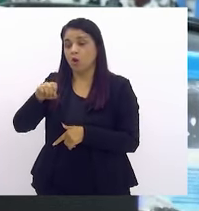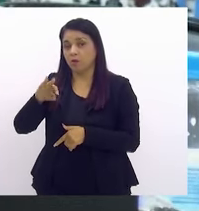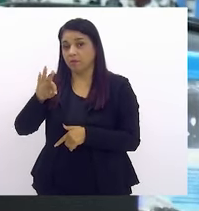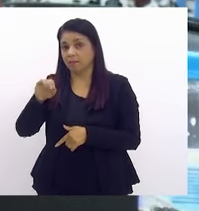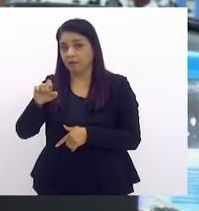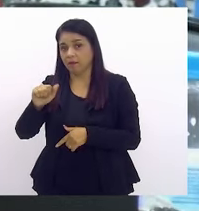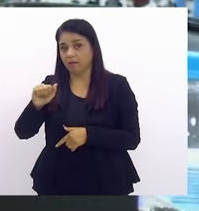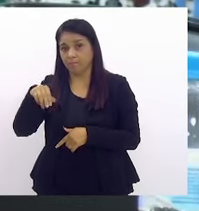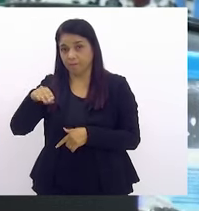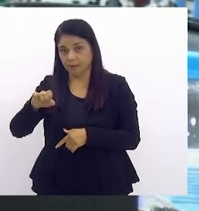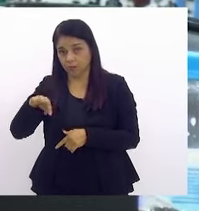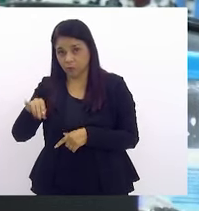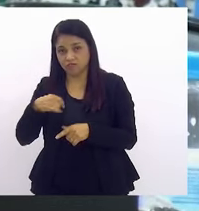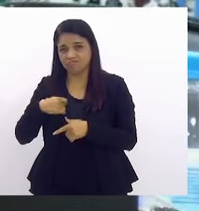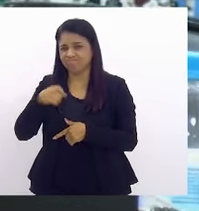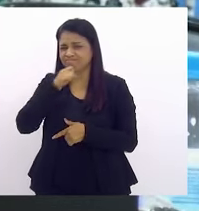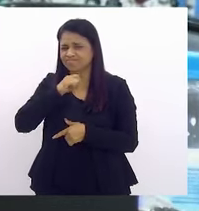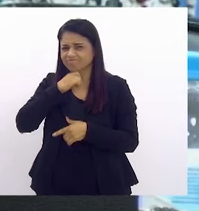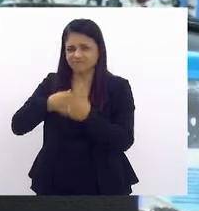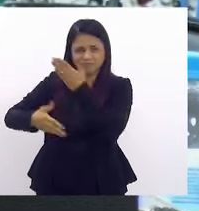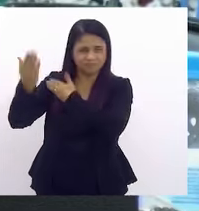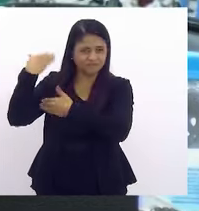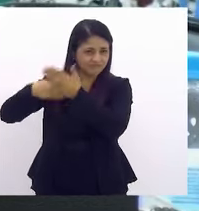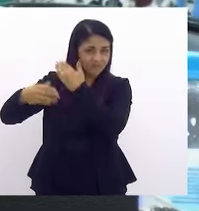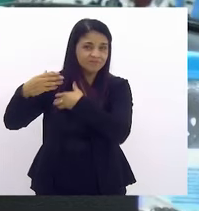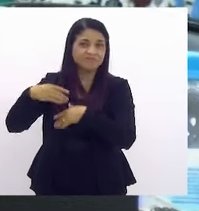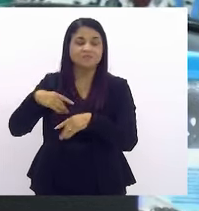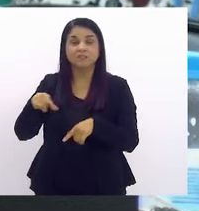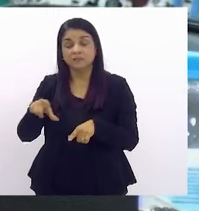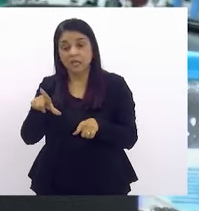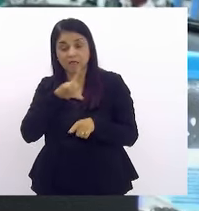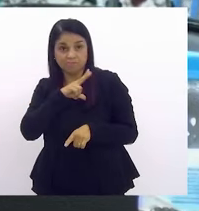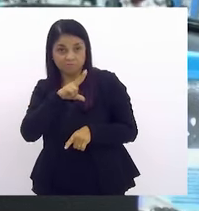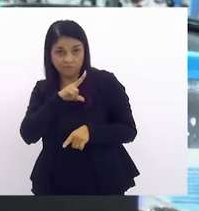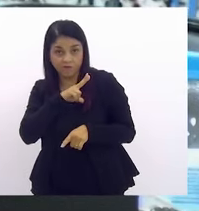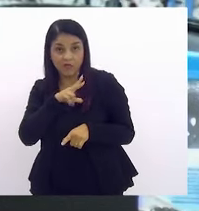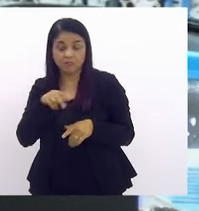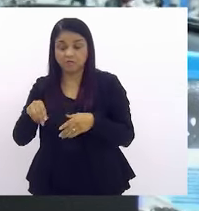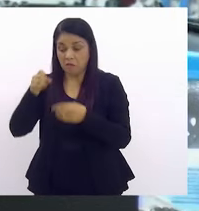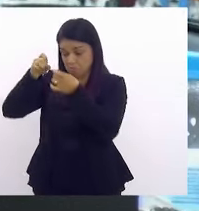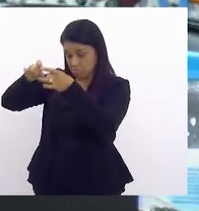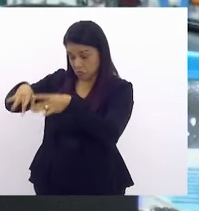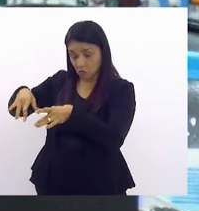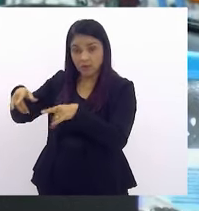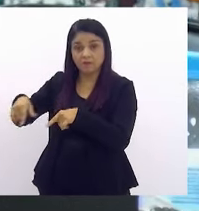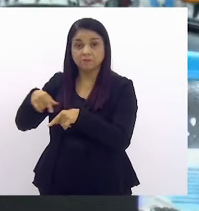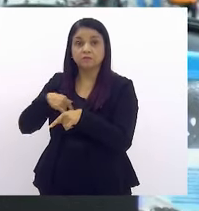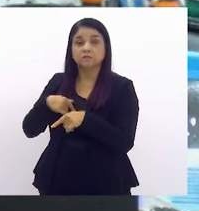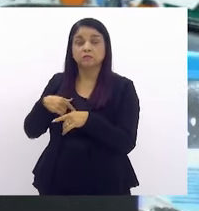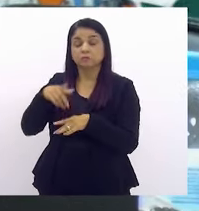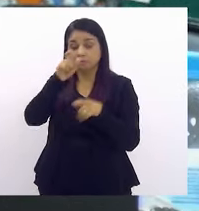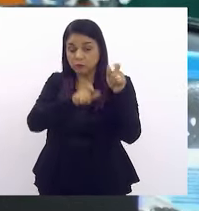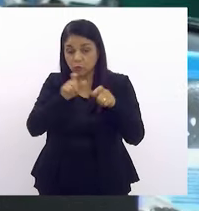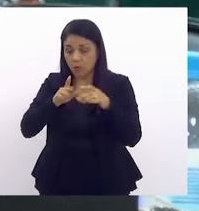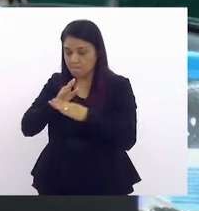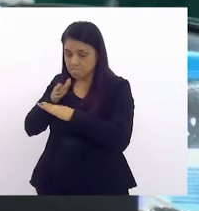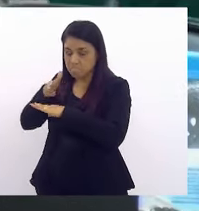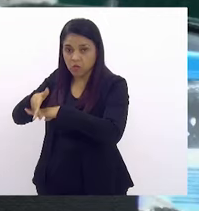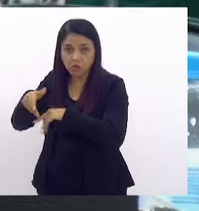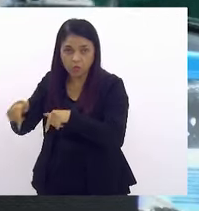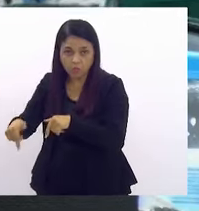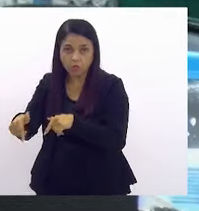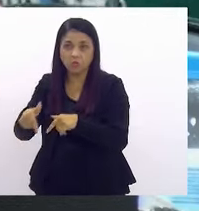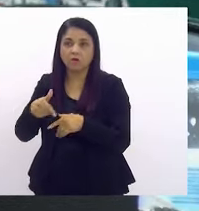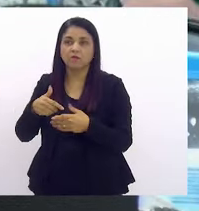Então, tem muita área também que é privada, mas fica devoluta, abandonada. Manda para a gente isso, isso conta com o